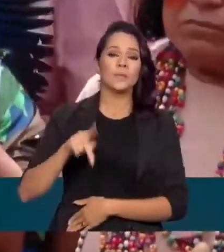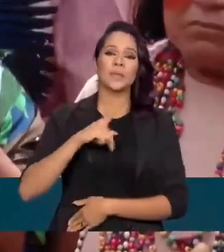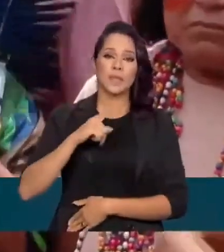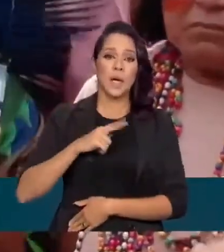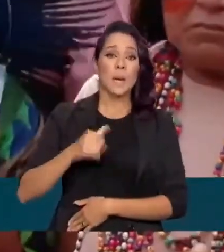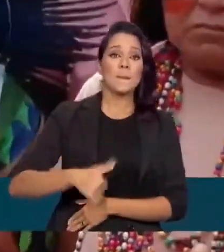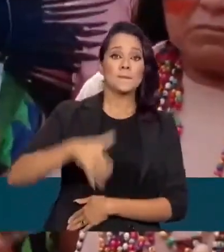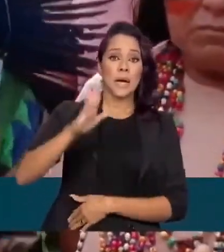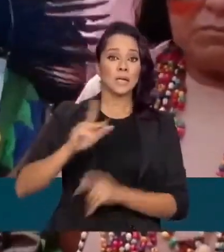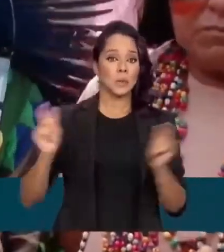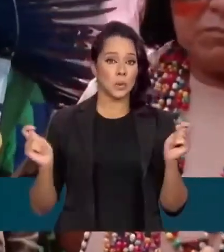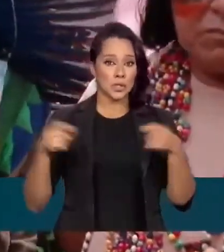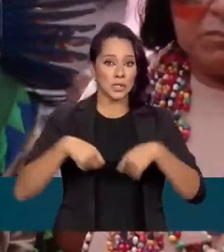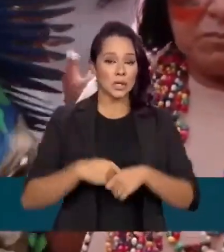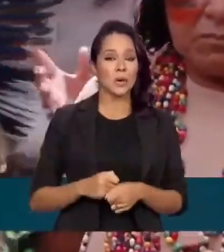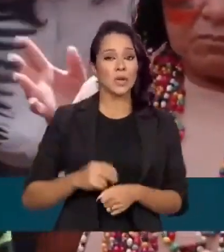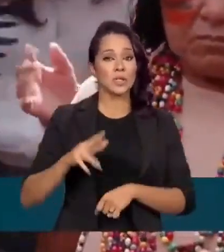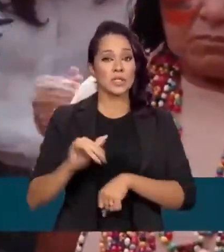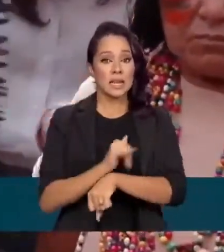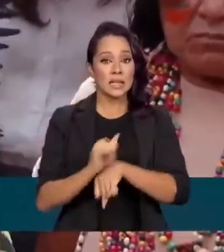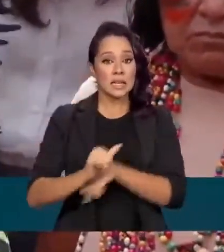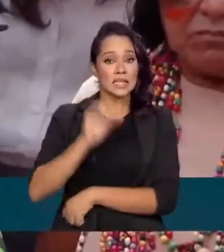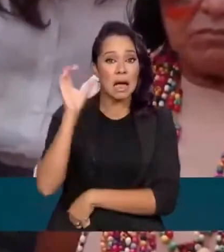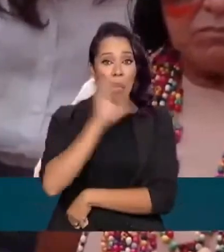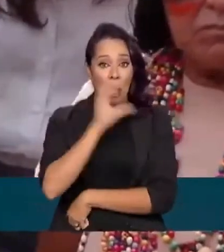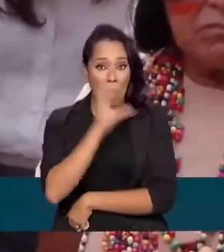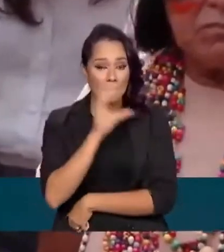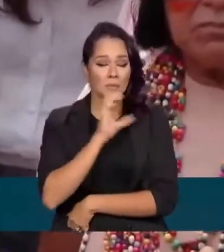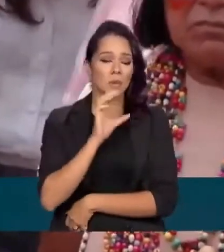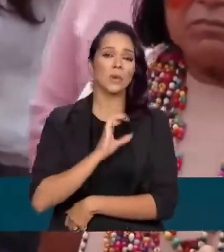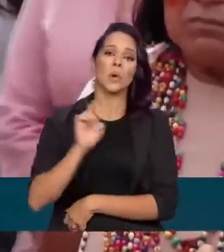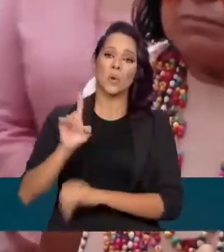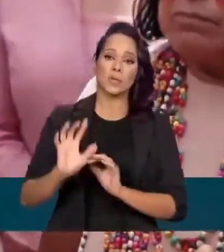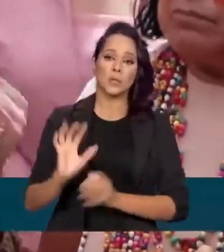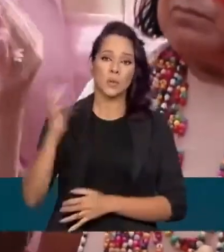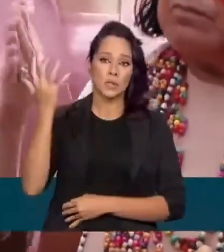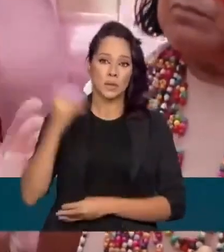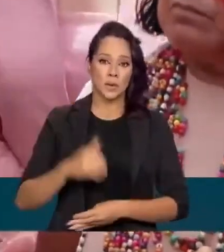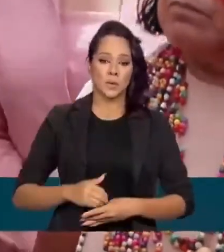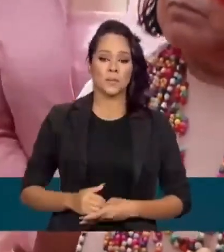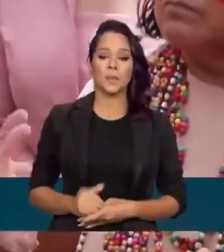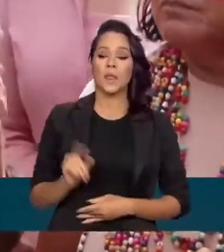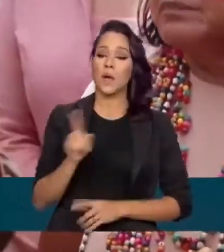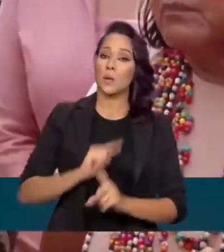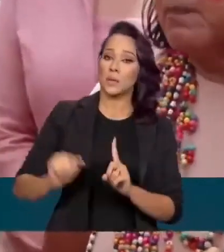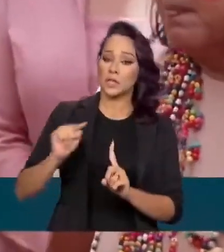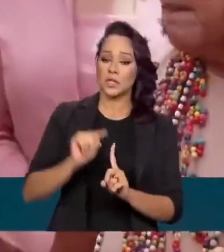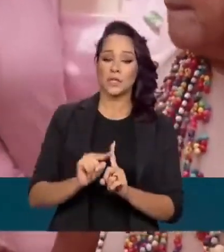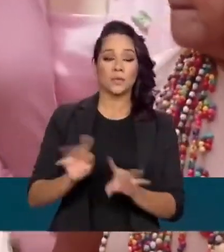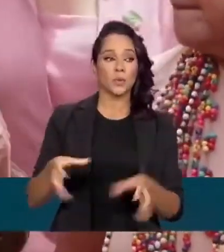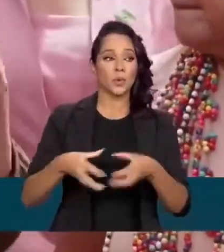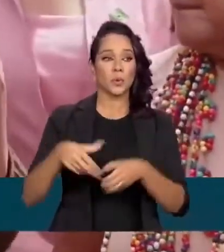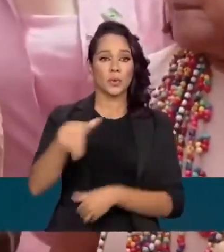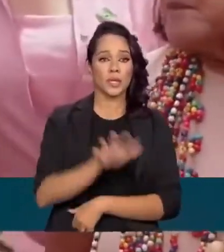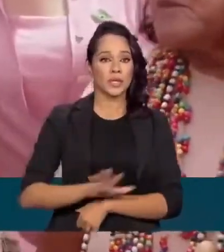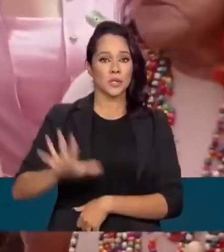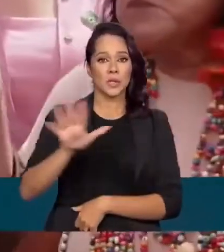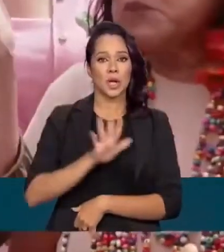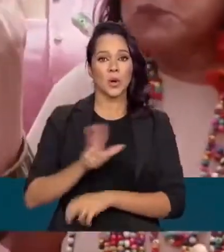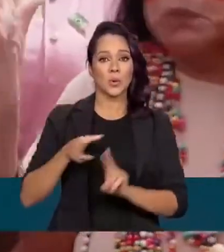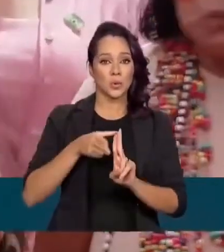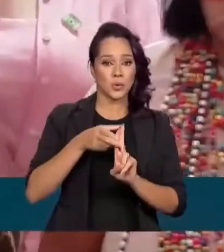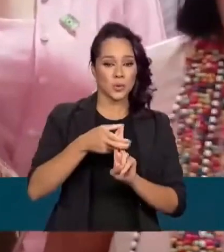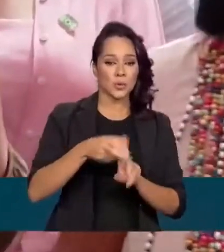tenhamos mais condições de agir rapidamente frente à situação, que a missão da Força Nacional do